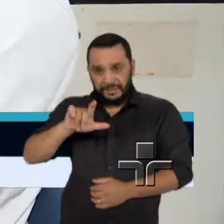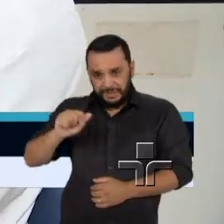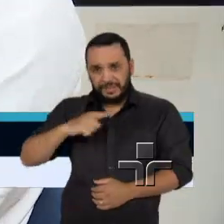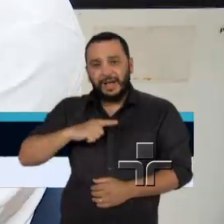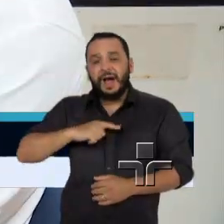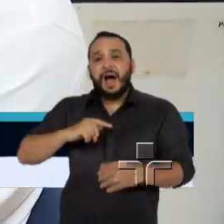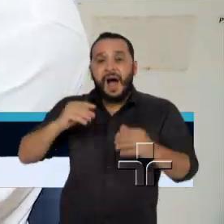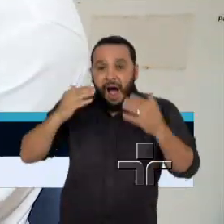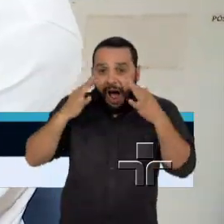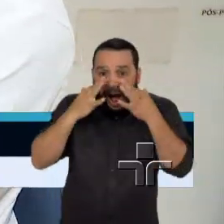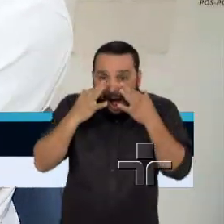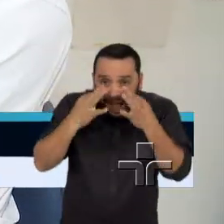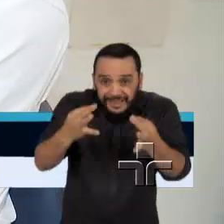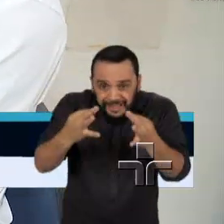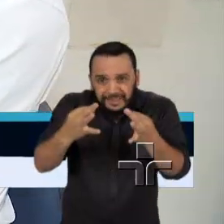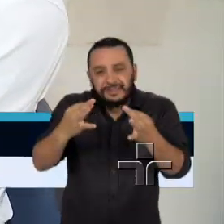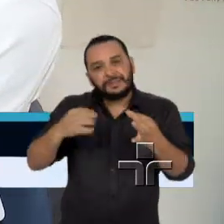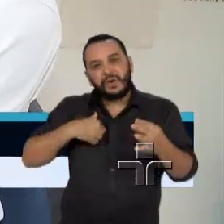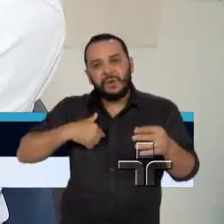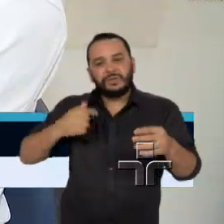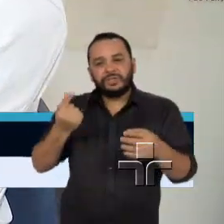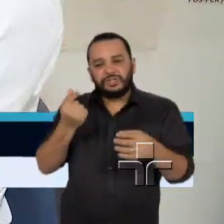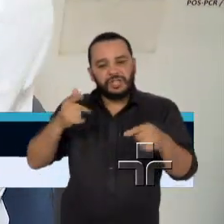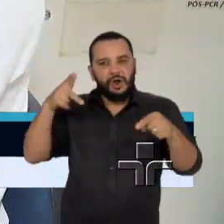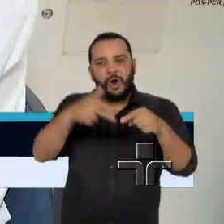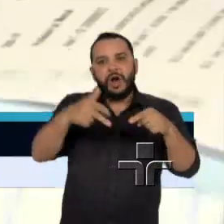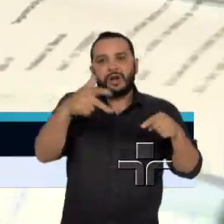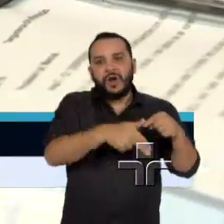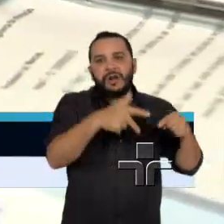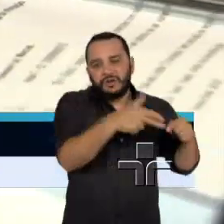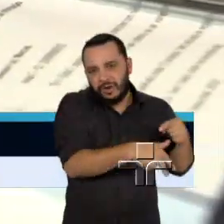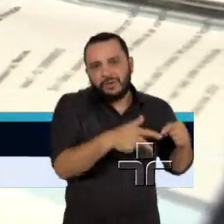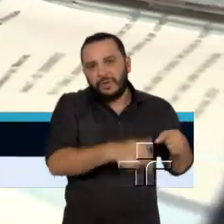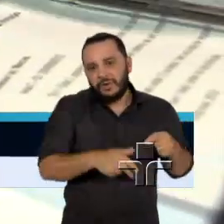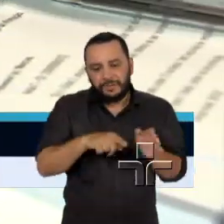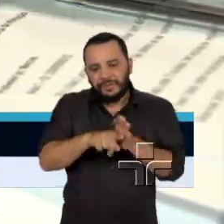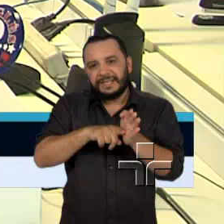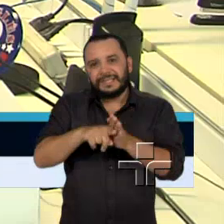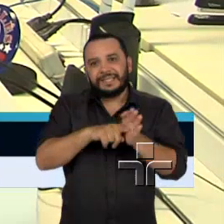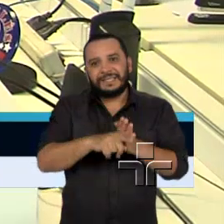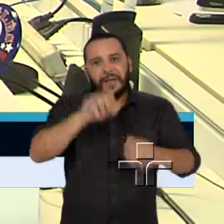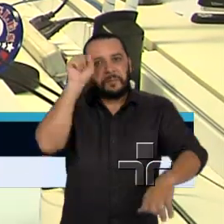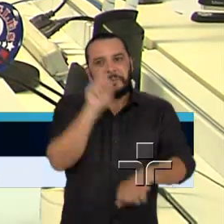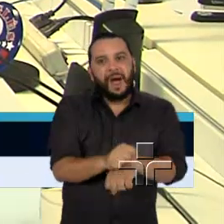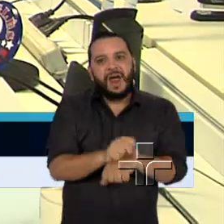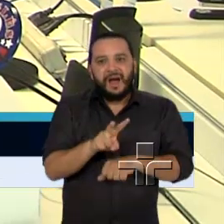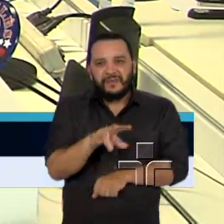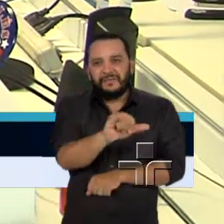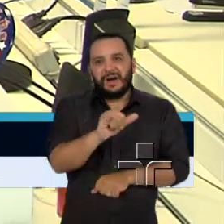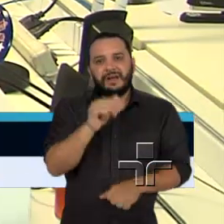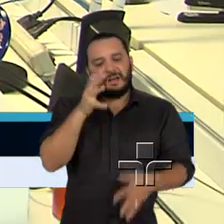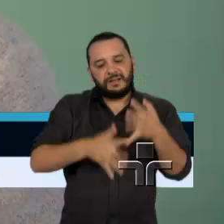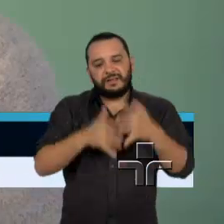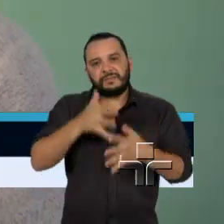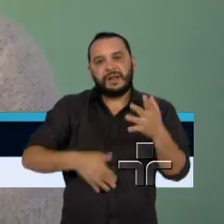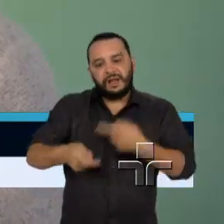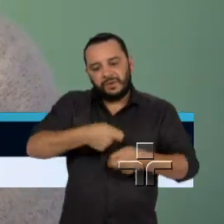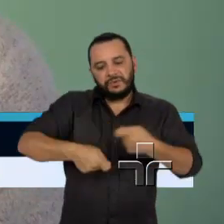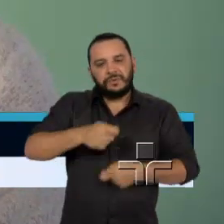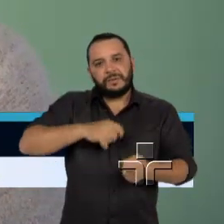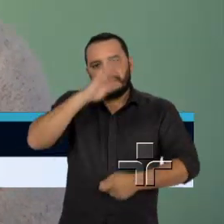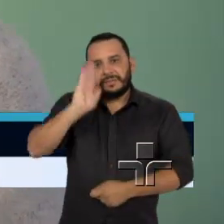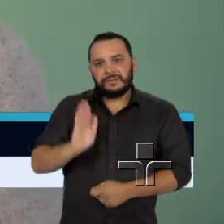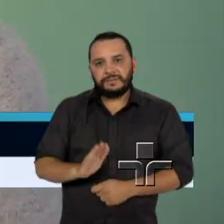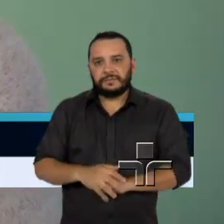corte súbito nas bolsas vai paralisar as pesquisas em andamento e que isso vai afetar diretamente a economia do país. Nós vamos ter que